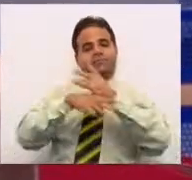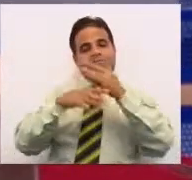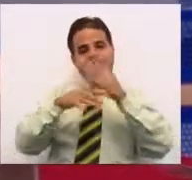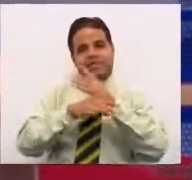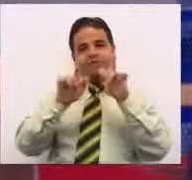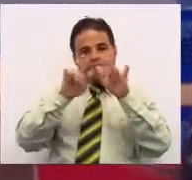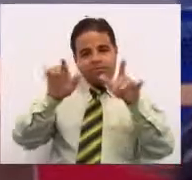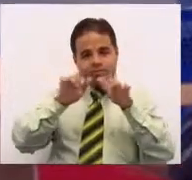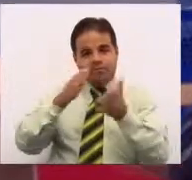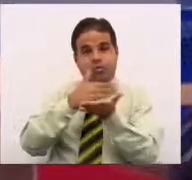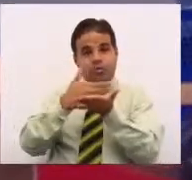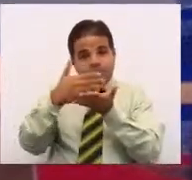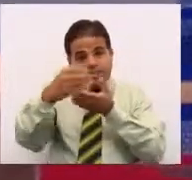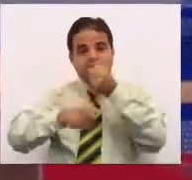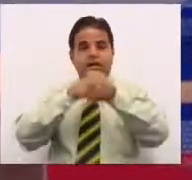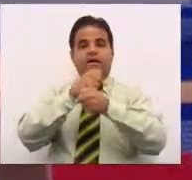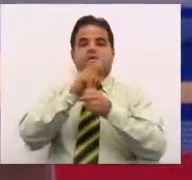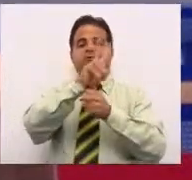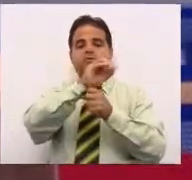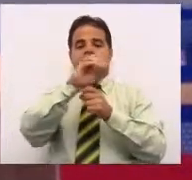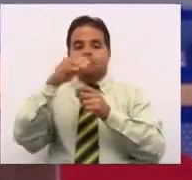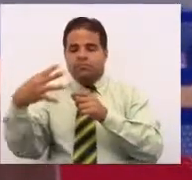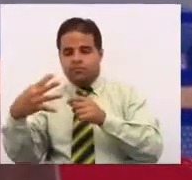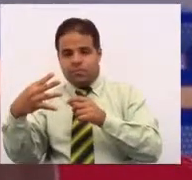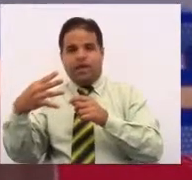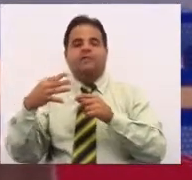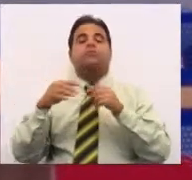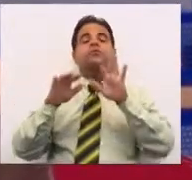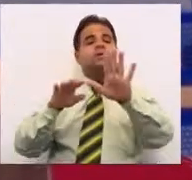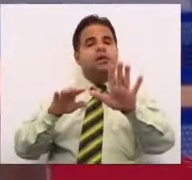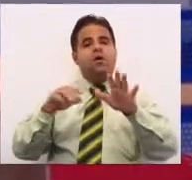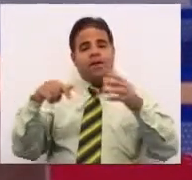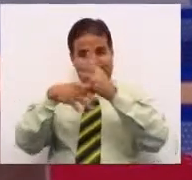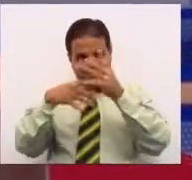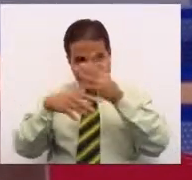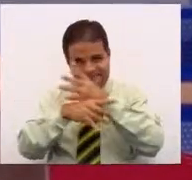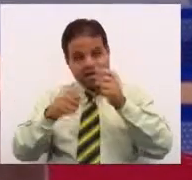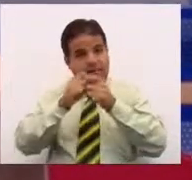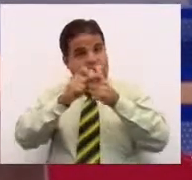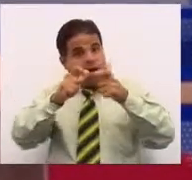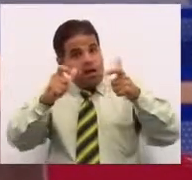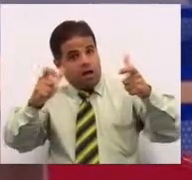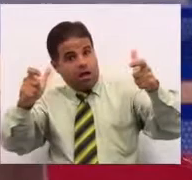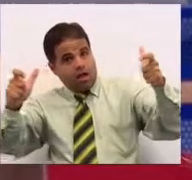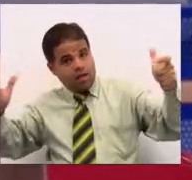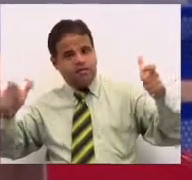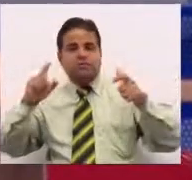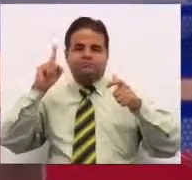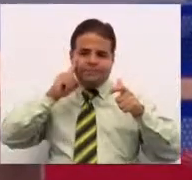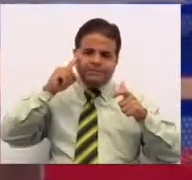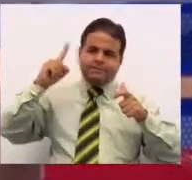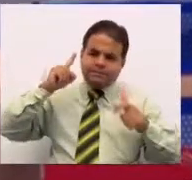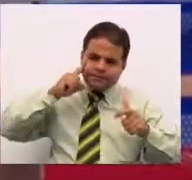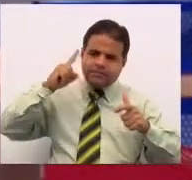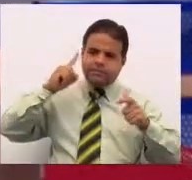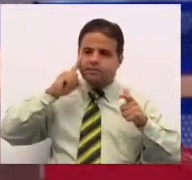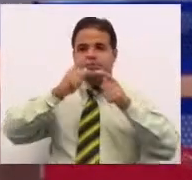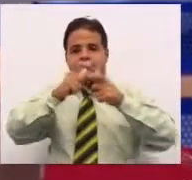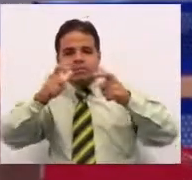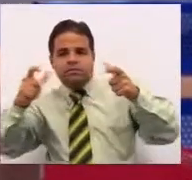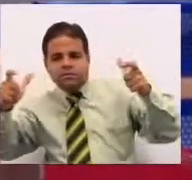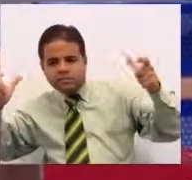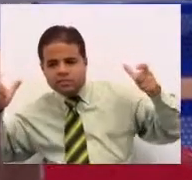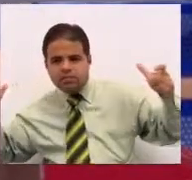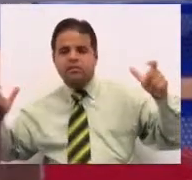desde 2004 que não foi revisto. Então, uma cidade que está crescendo a cada dia mais, uma cidade